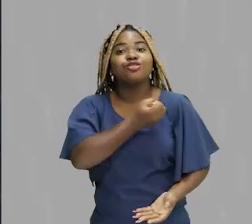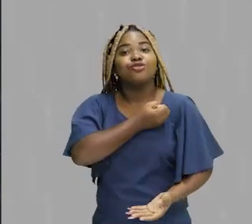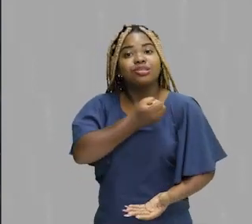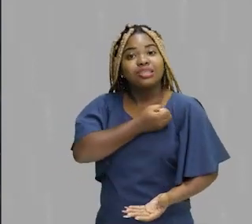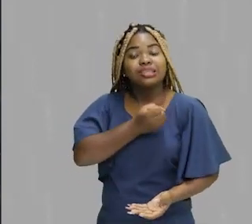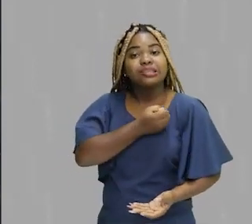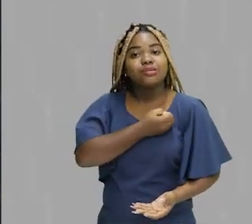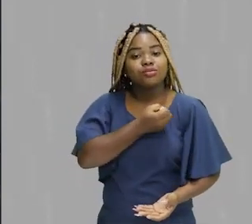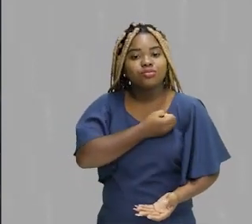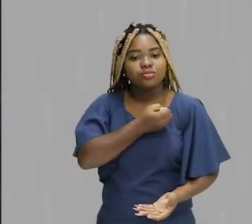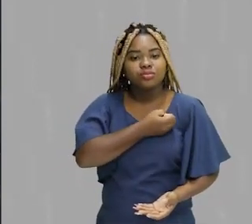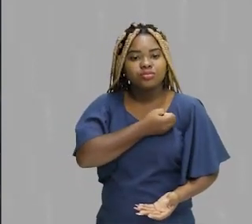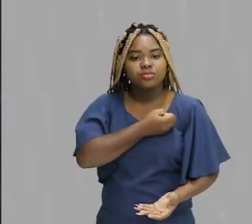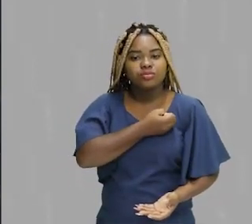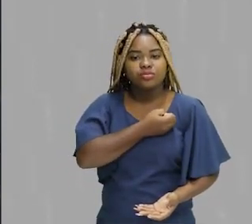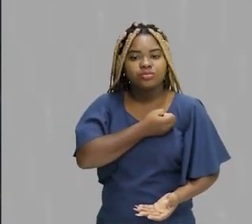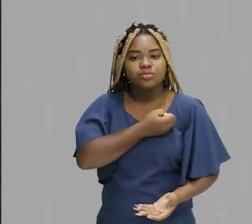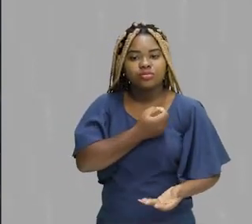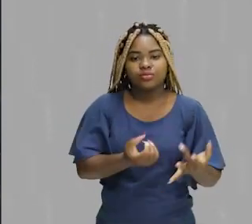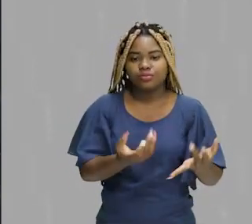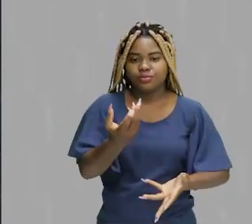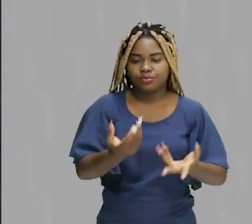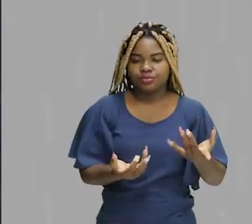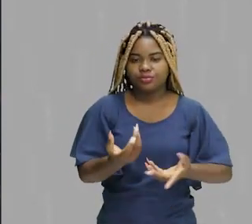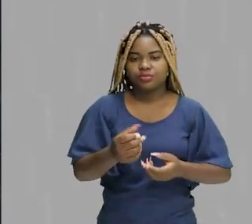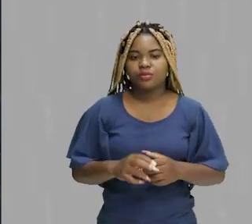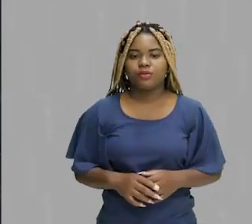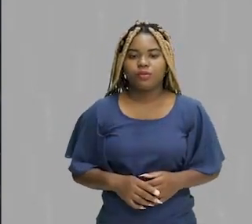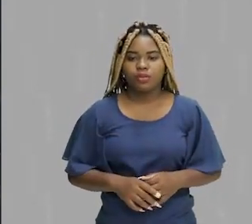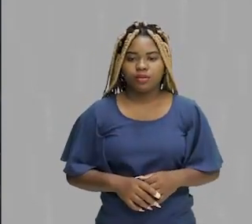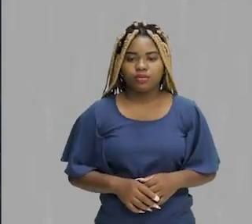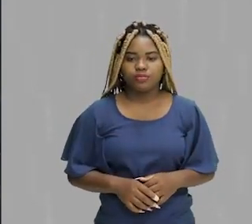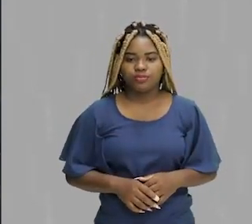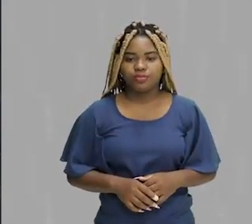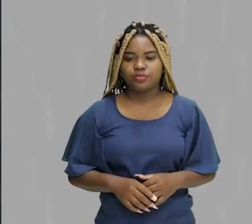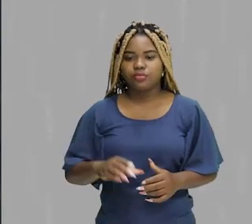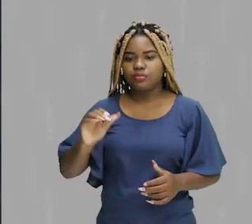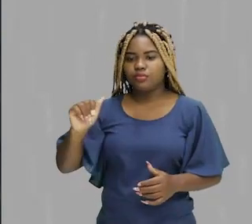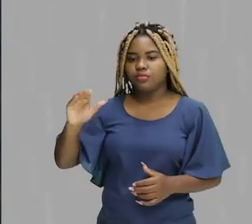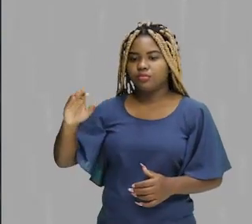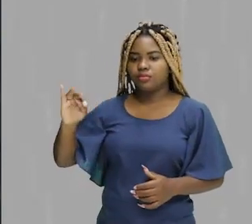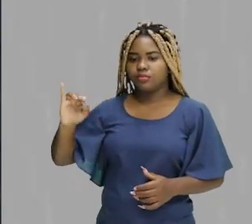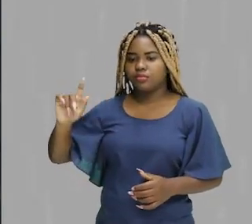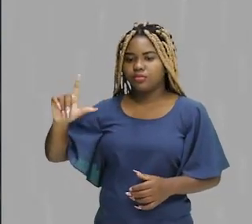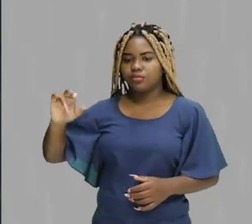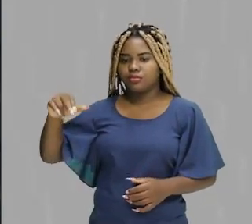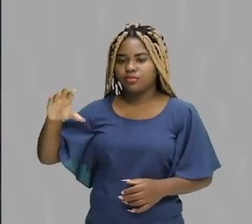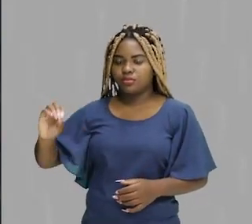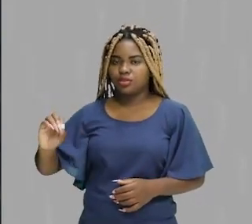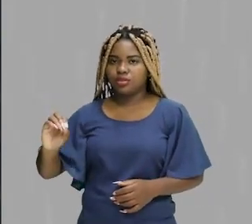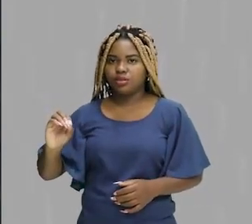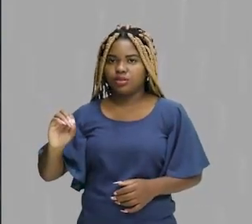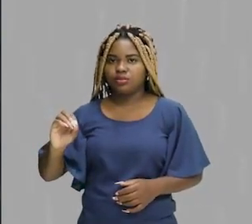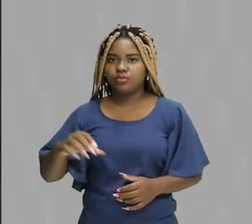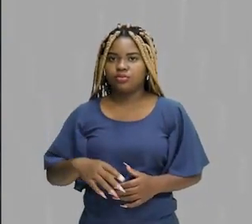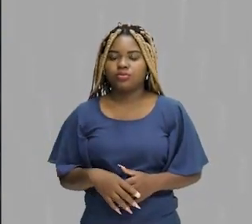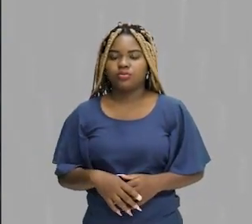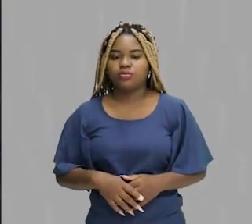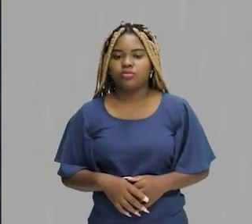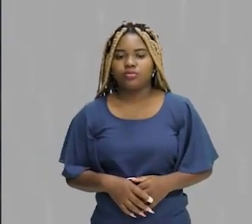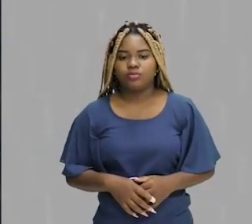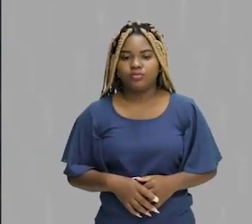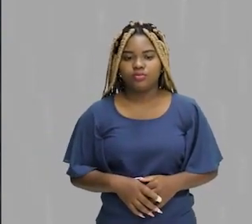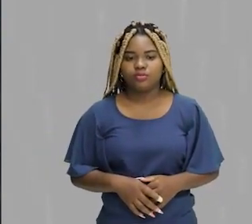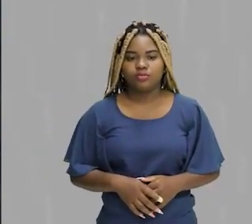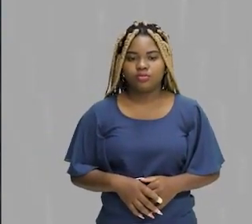acetileno, ou etino, ou etino. Qual a entalpia de formação, qual a entalpia de combustão